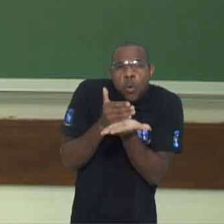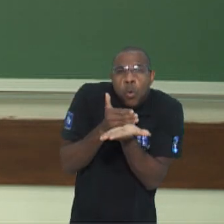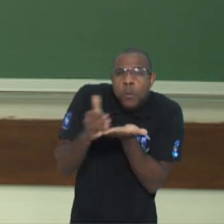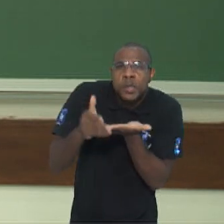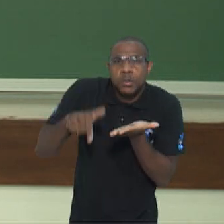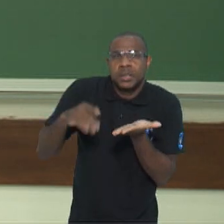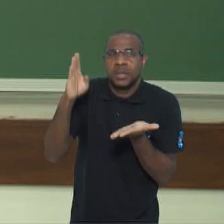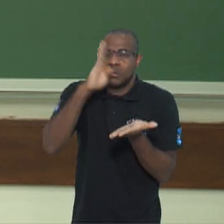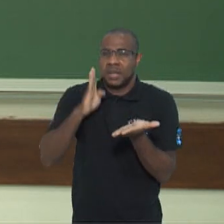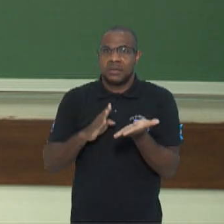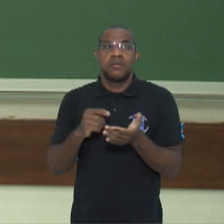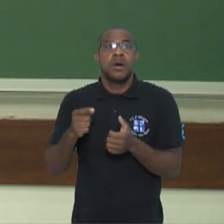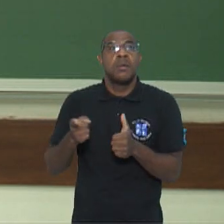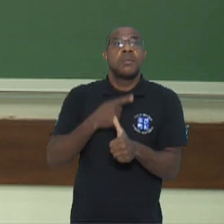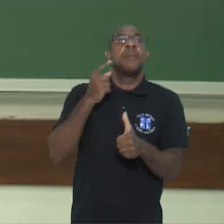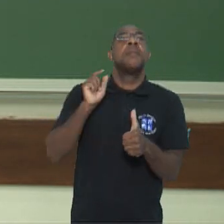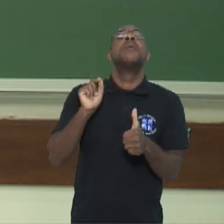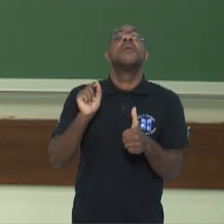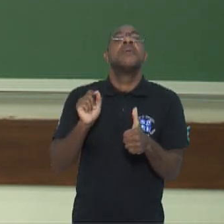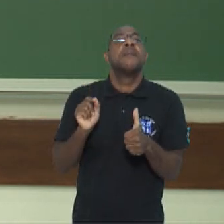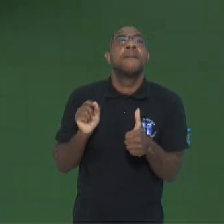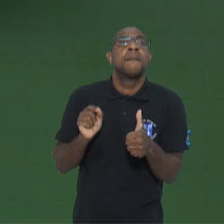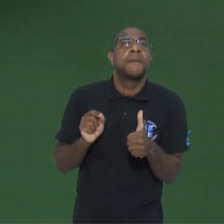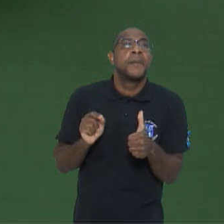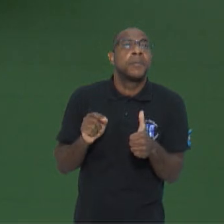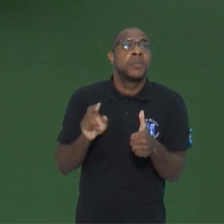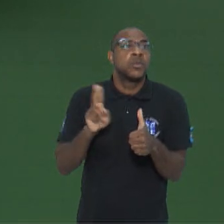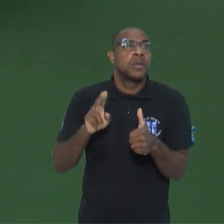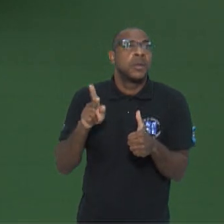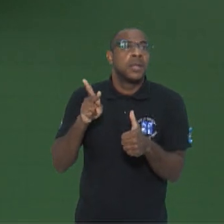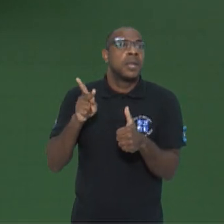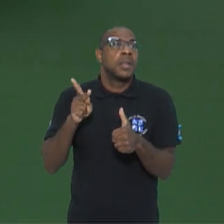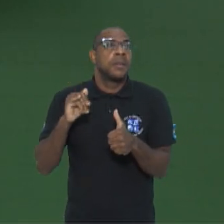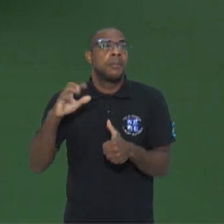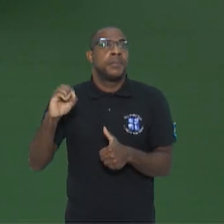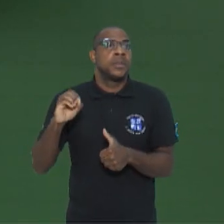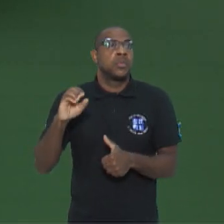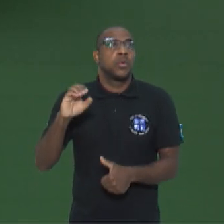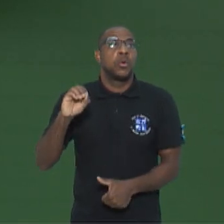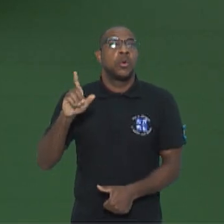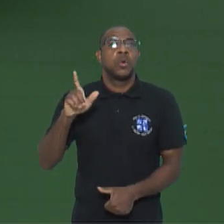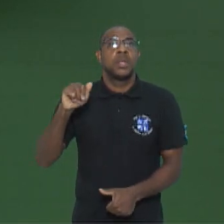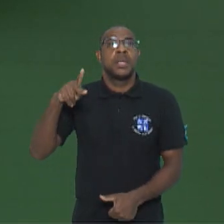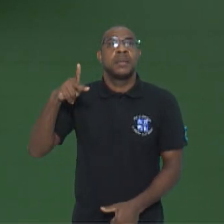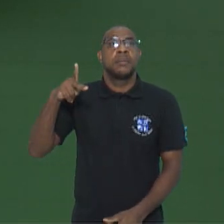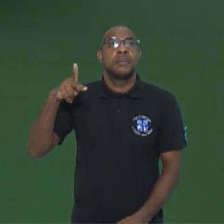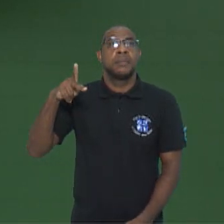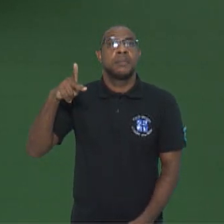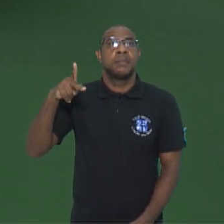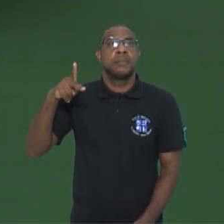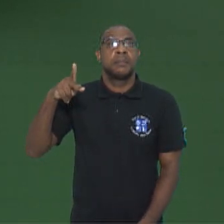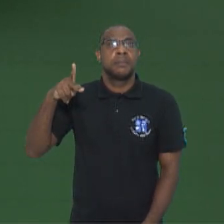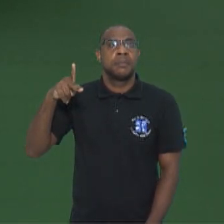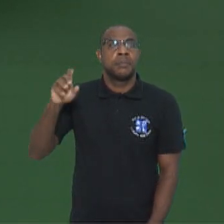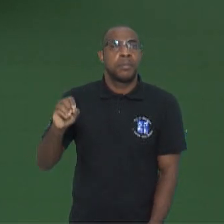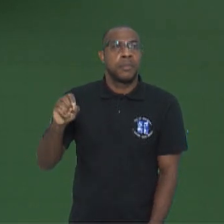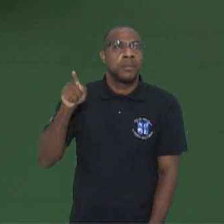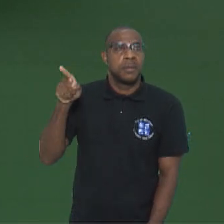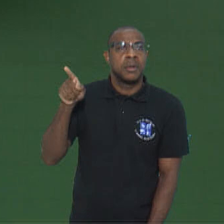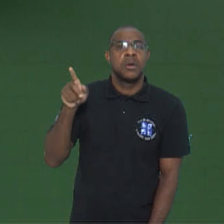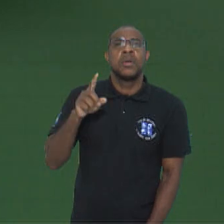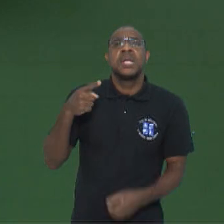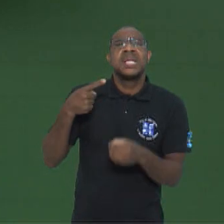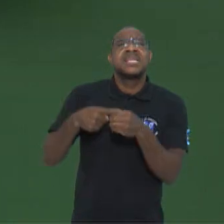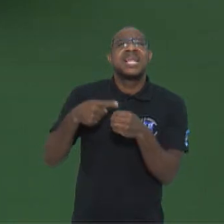Vamos começar primeiro pelo Pico do Morumbi, Pico Olimpo, que fica aqui no Paraná, né? Especificamente na cidade